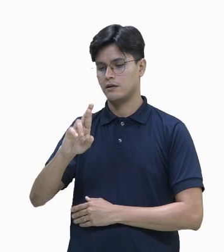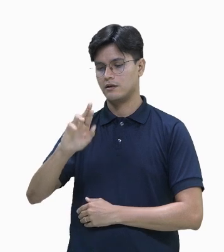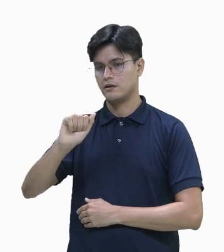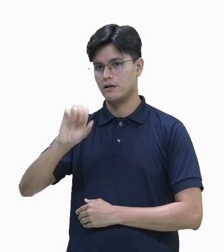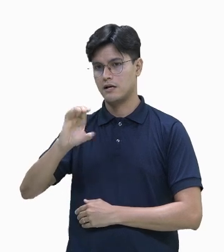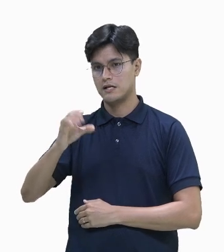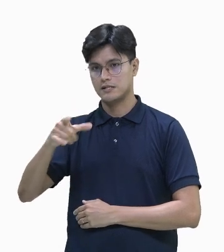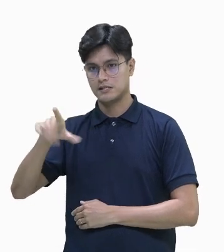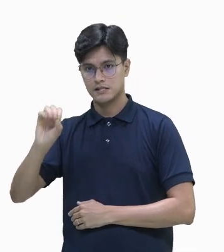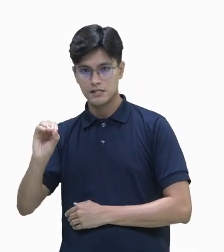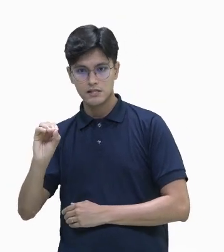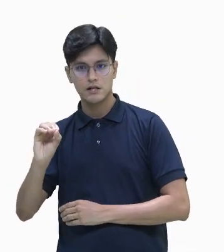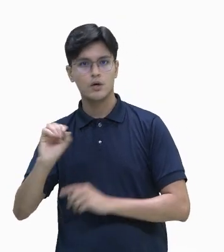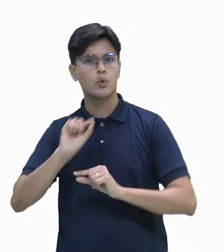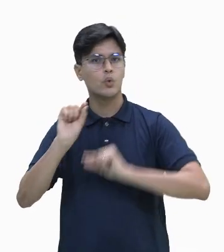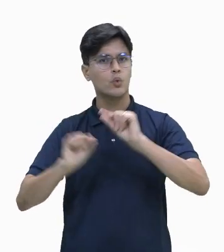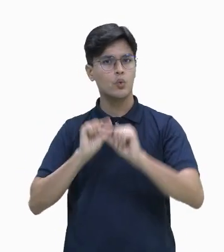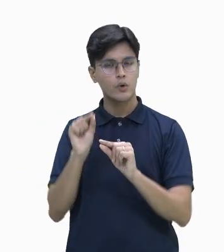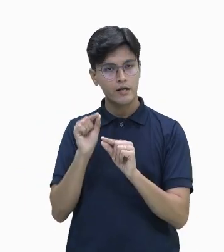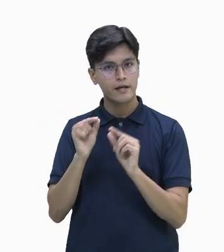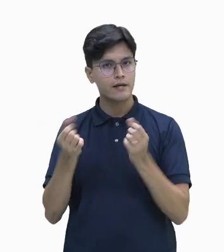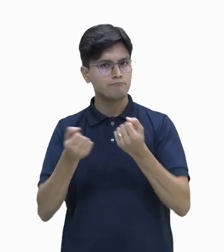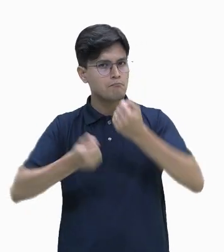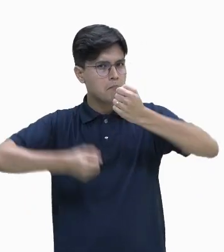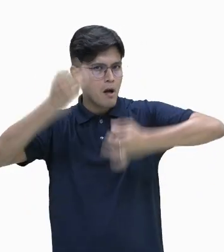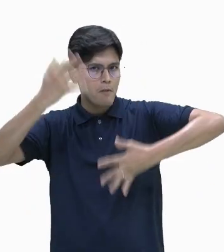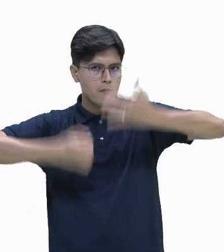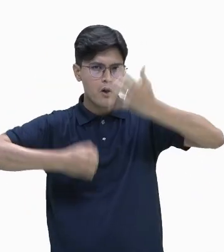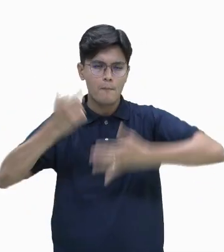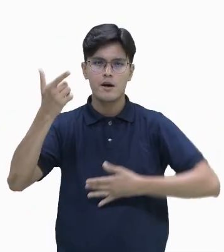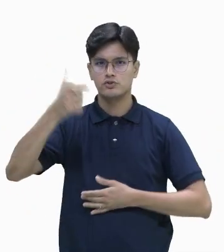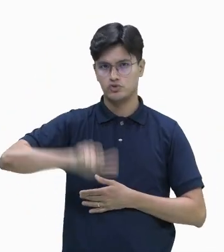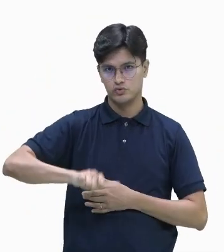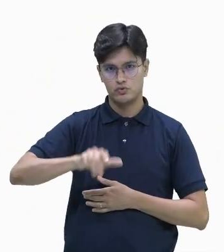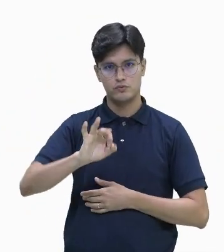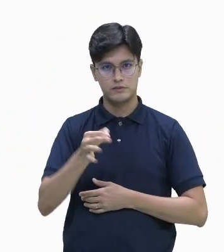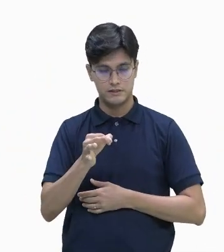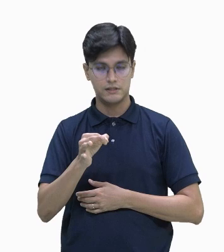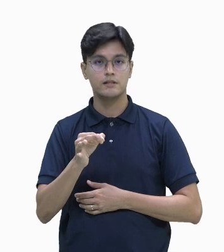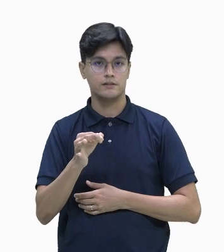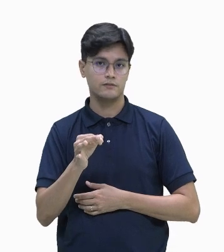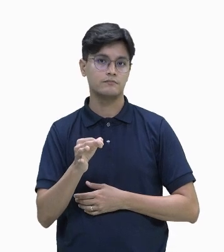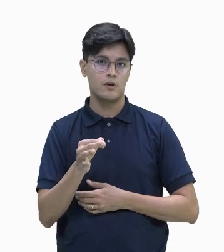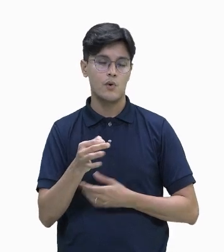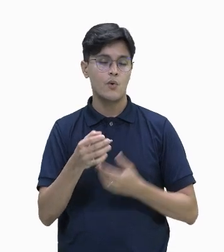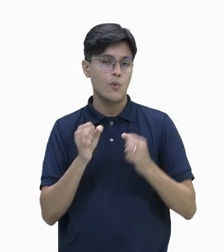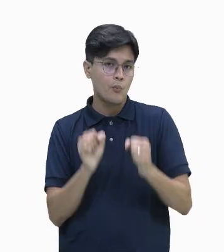reafirmar aquilo que você disse inicialmente em sua introdução e